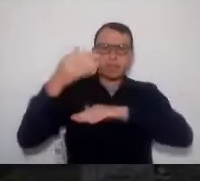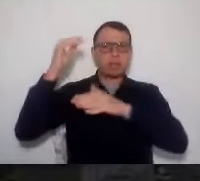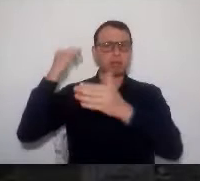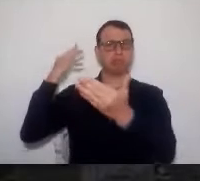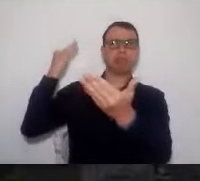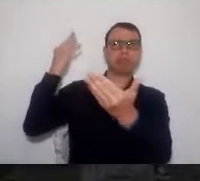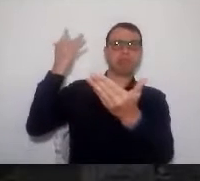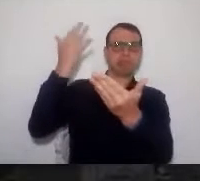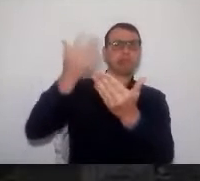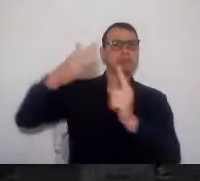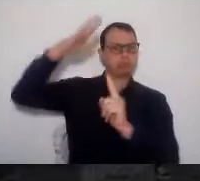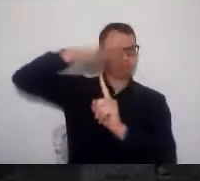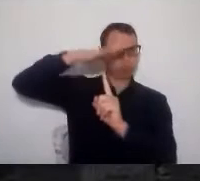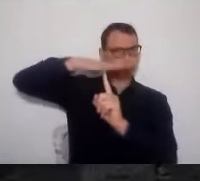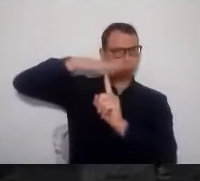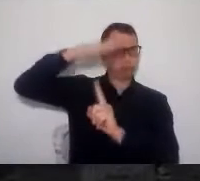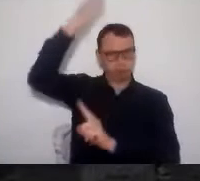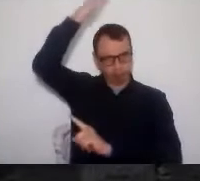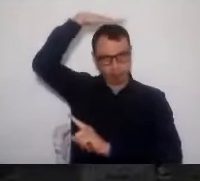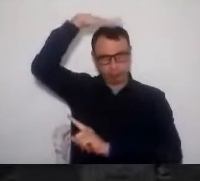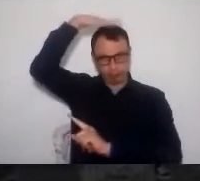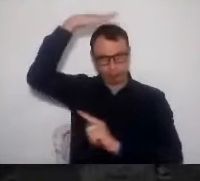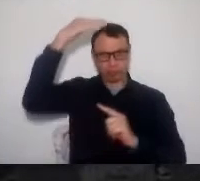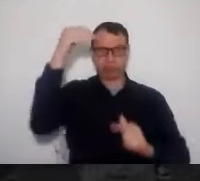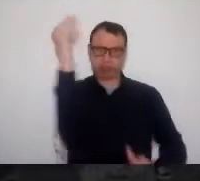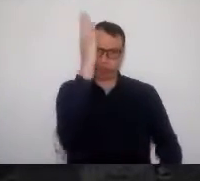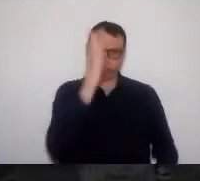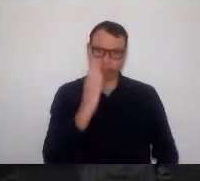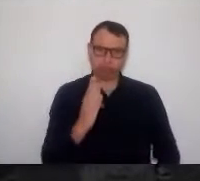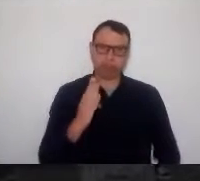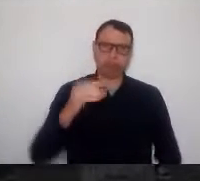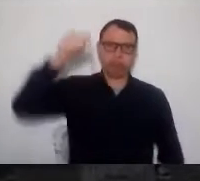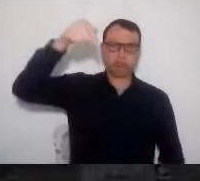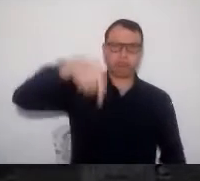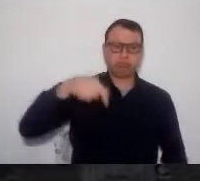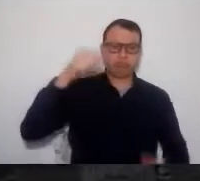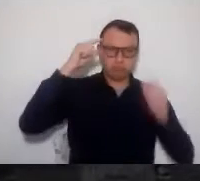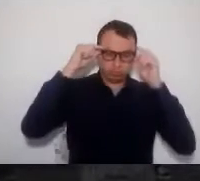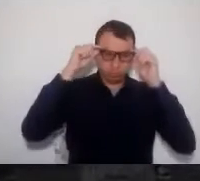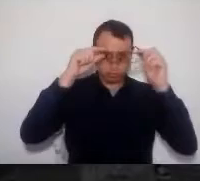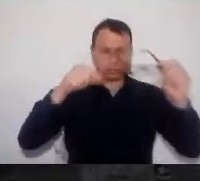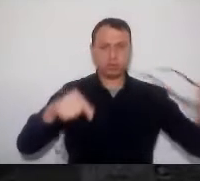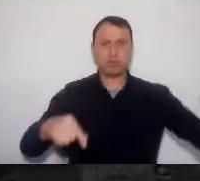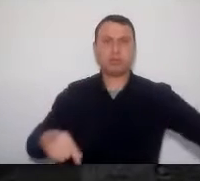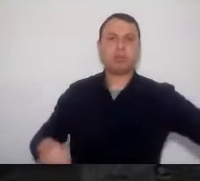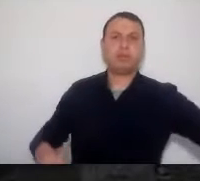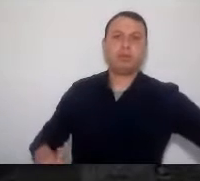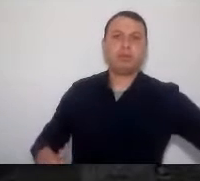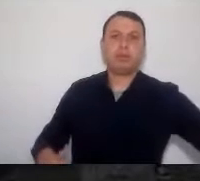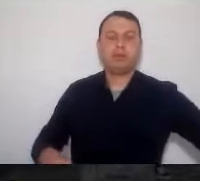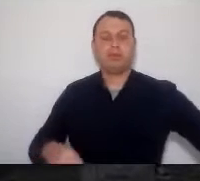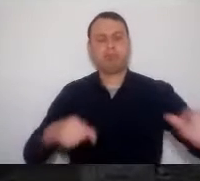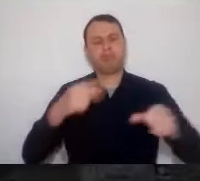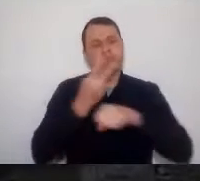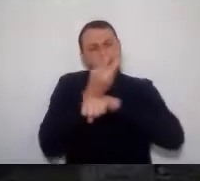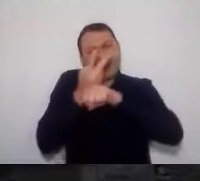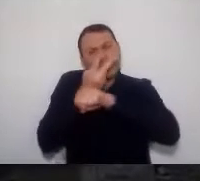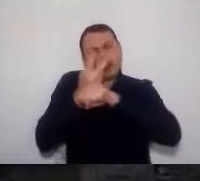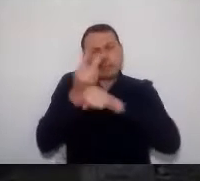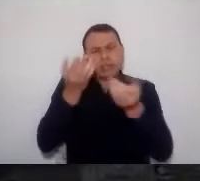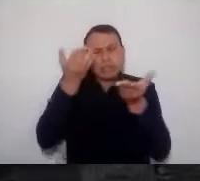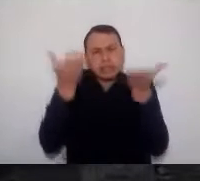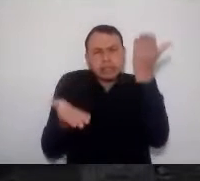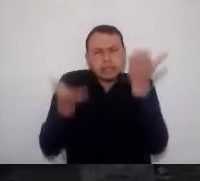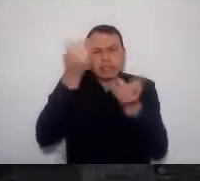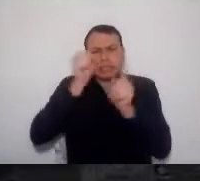do Paraná, da política nacional, que busca o equilíbrio social, se reencontre